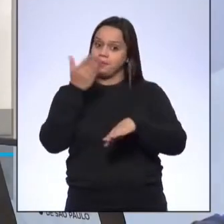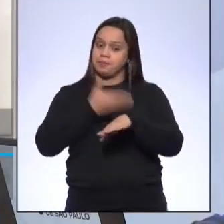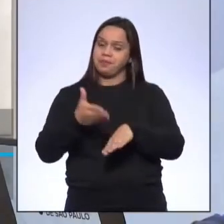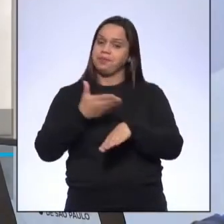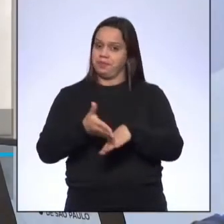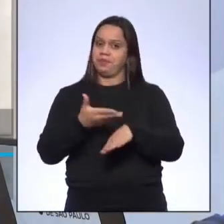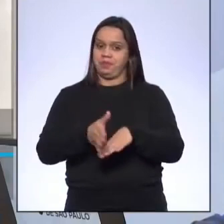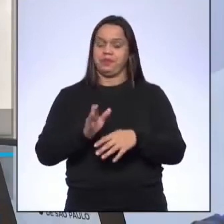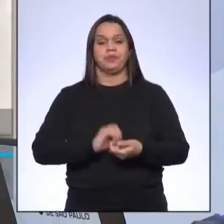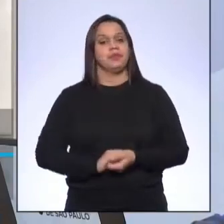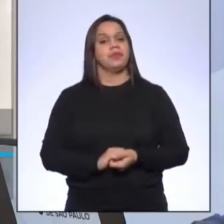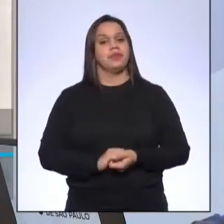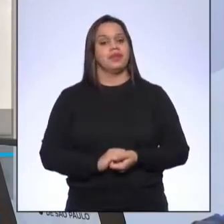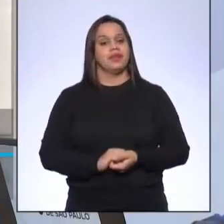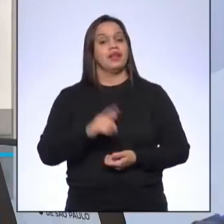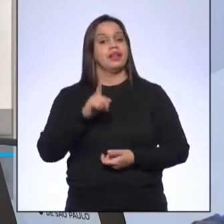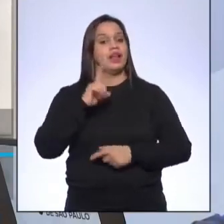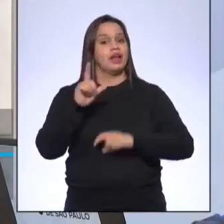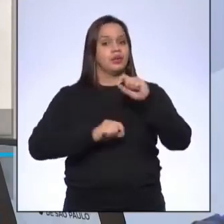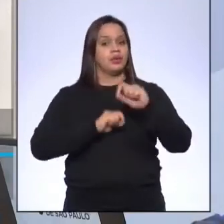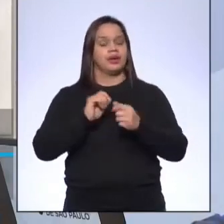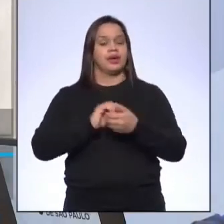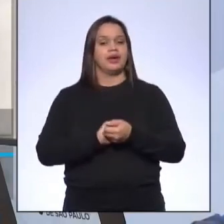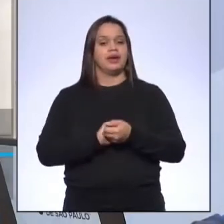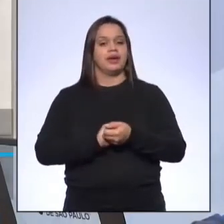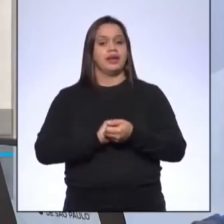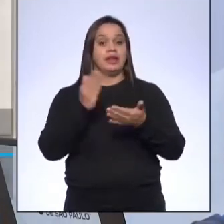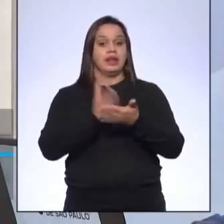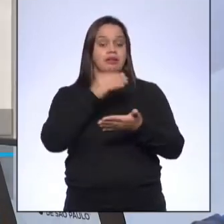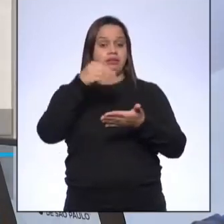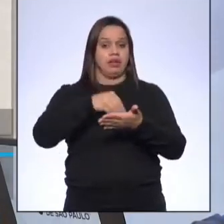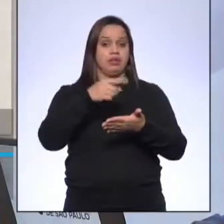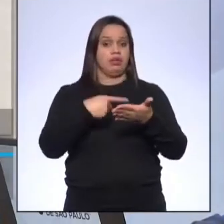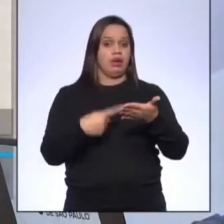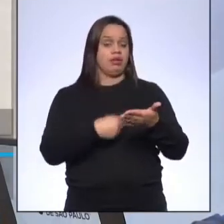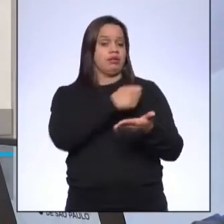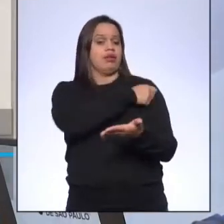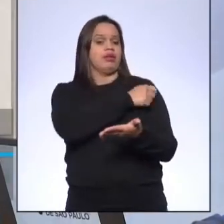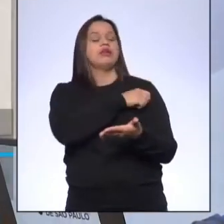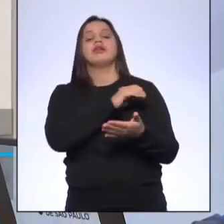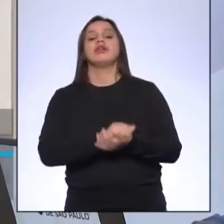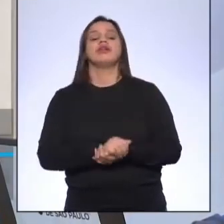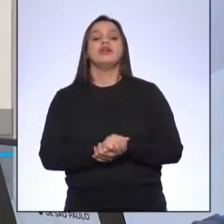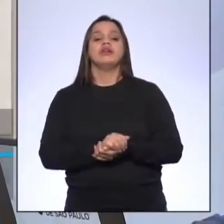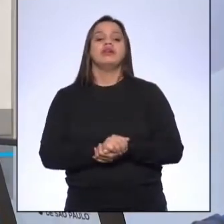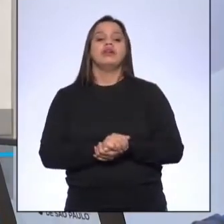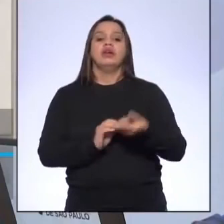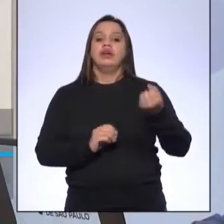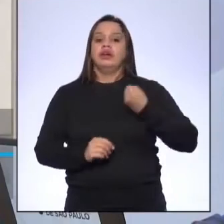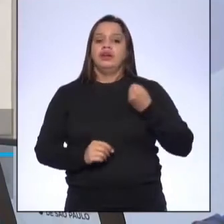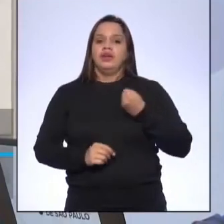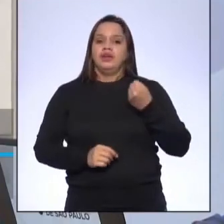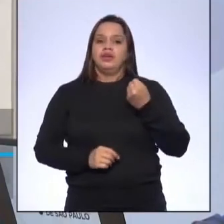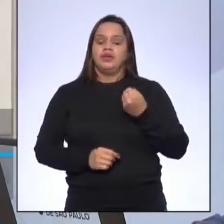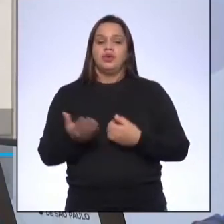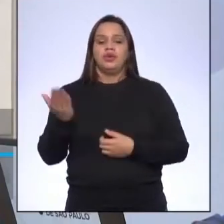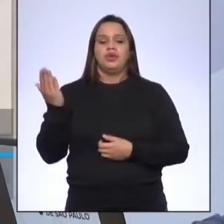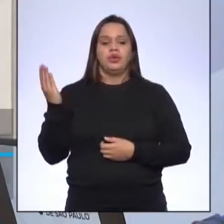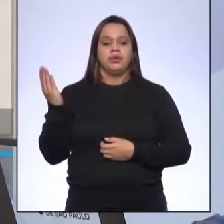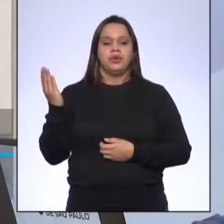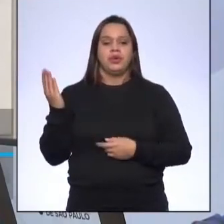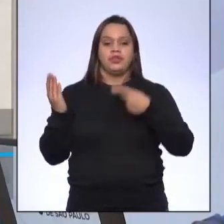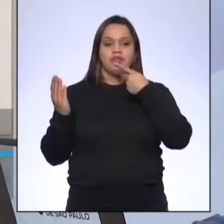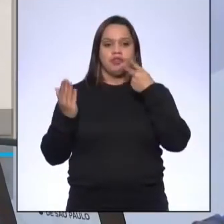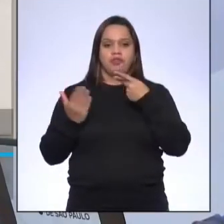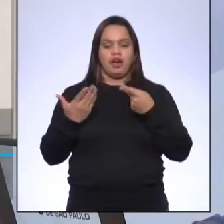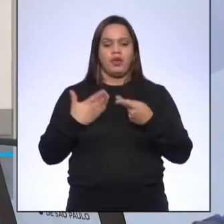praticar. Eu tenho aqui, que também está no caderno do aluno, page 37. O câmera me falou que quando